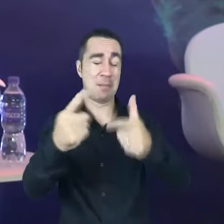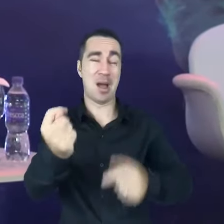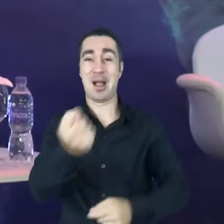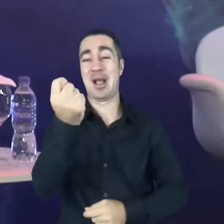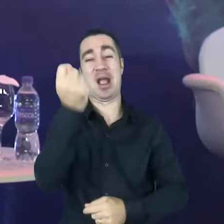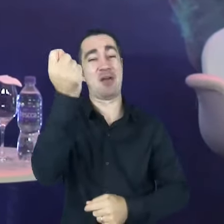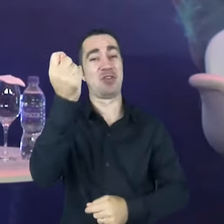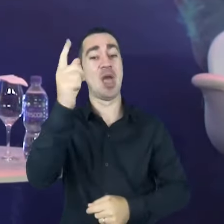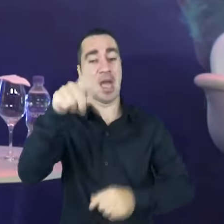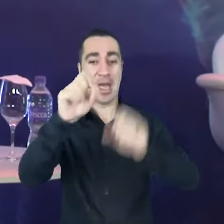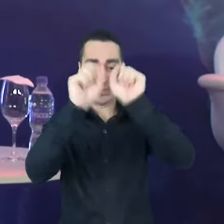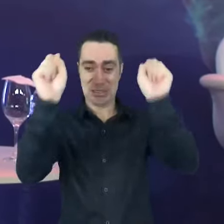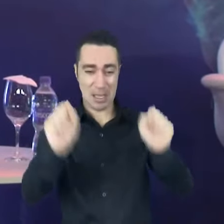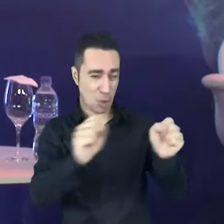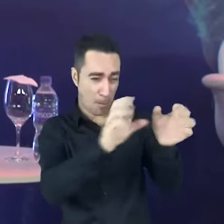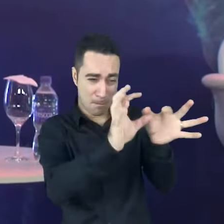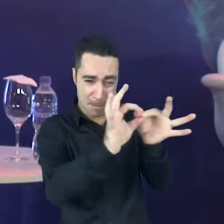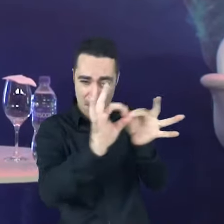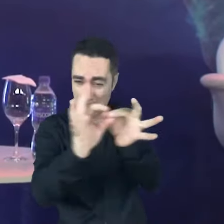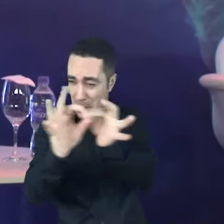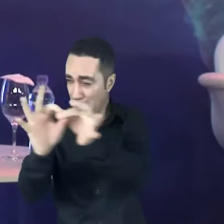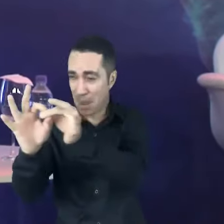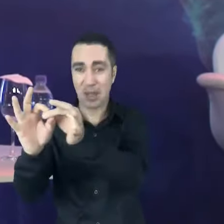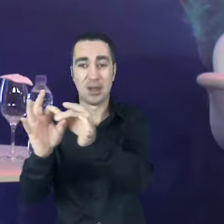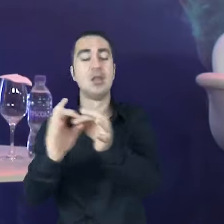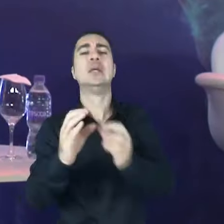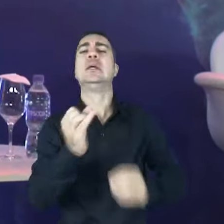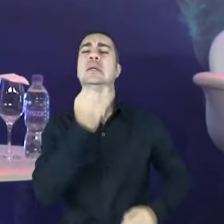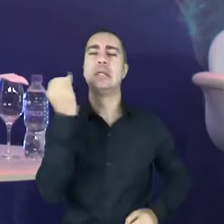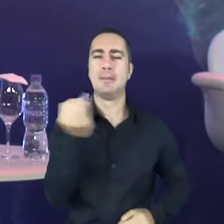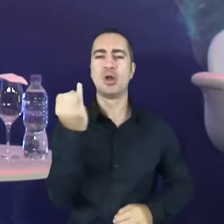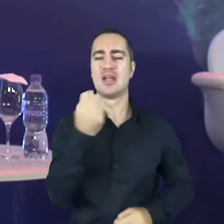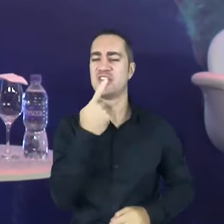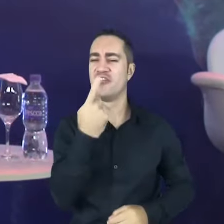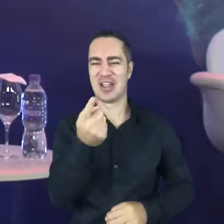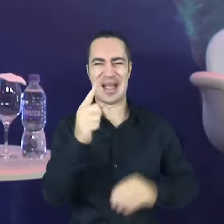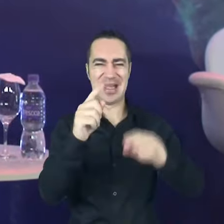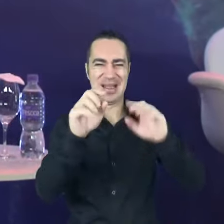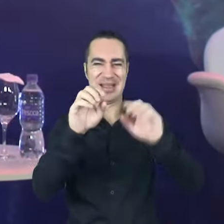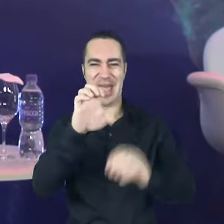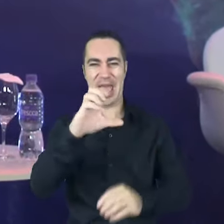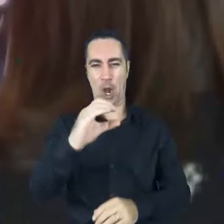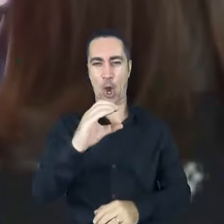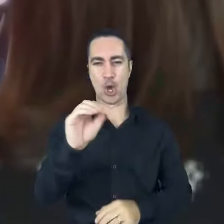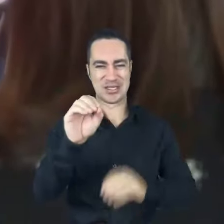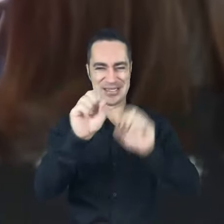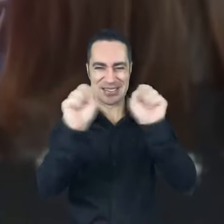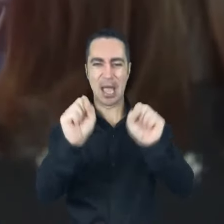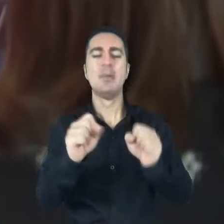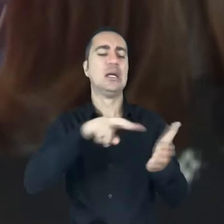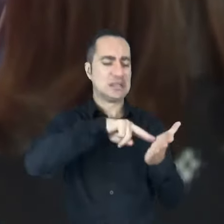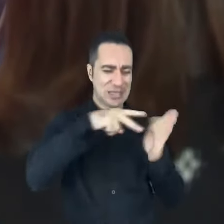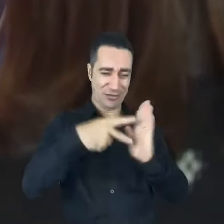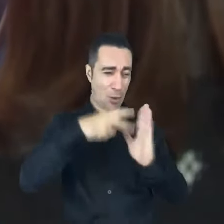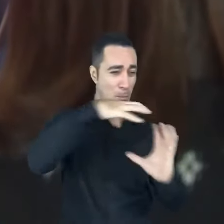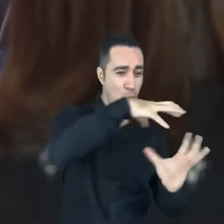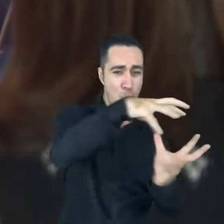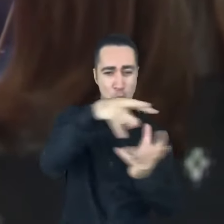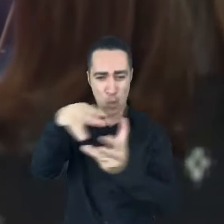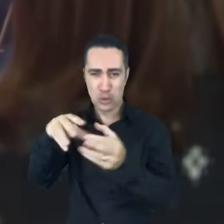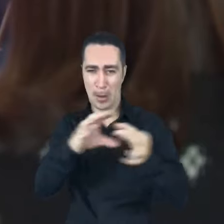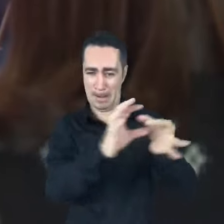Por isso a importância de falarmos sobre o ecossistema e abordar o tema central desse encontro de hoje, que são as